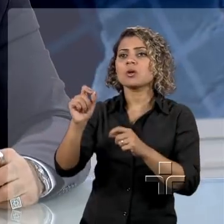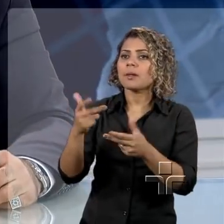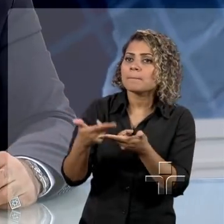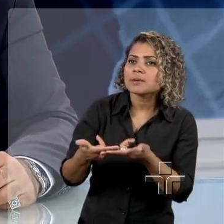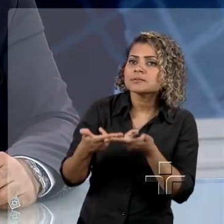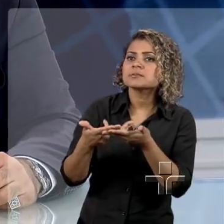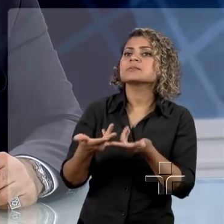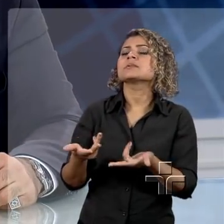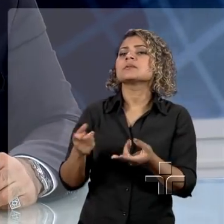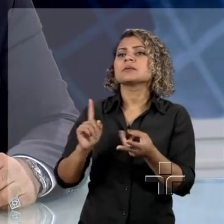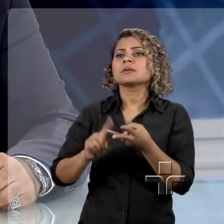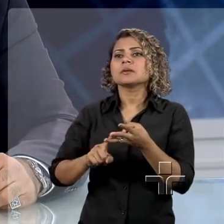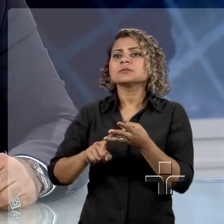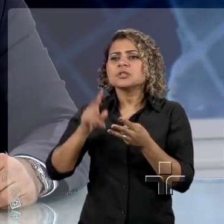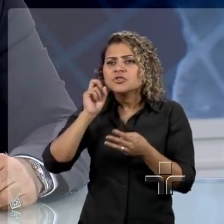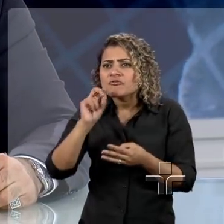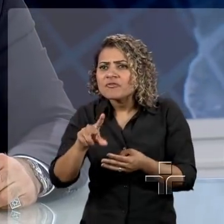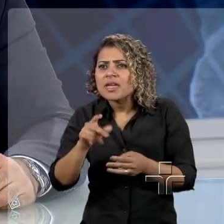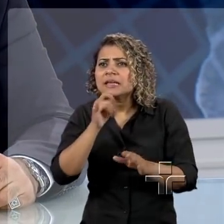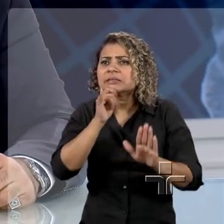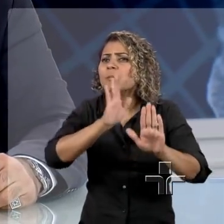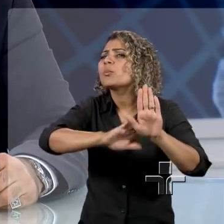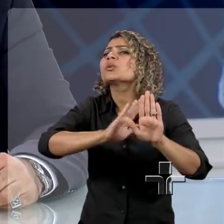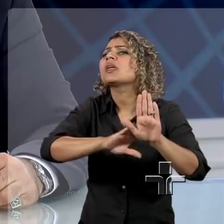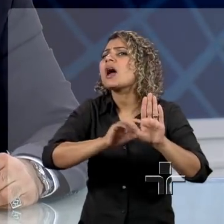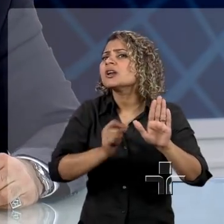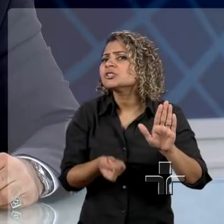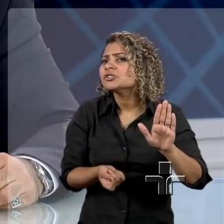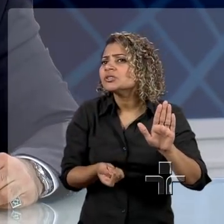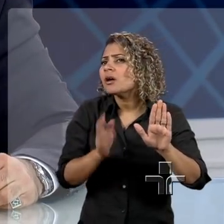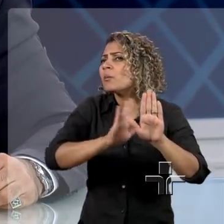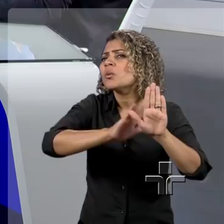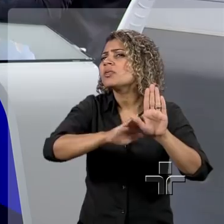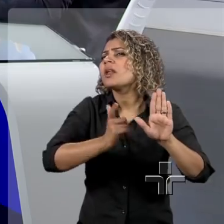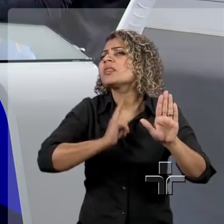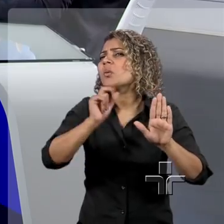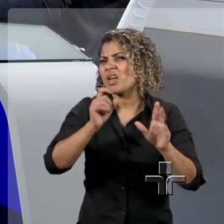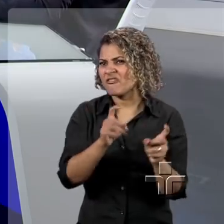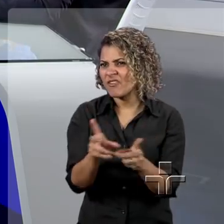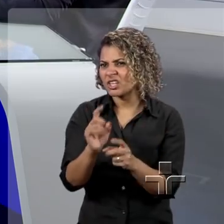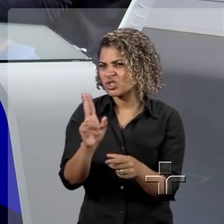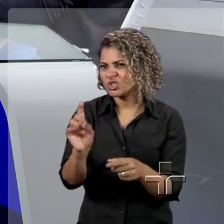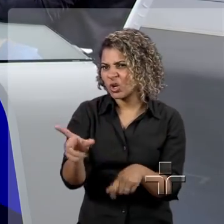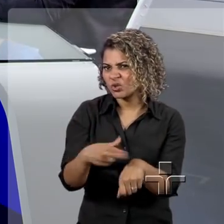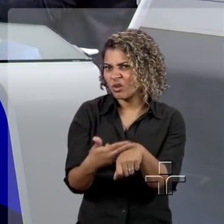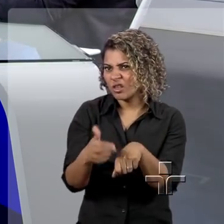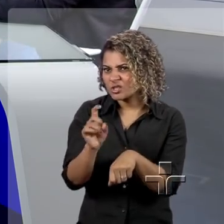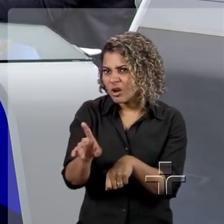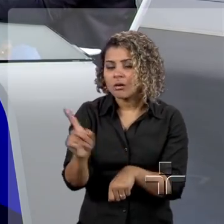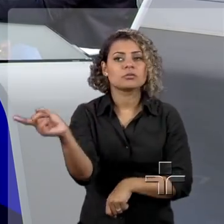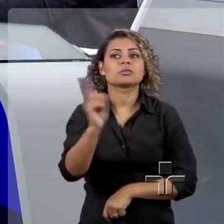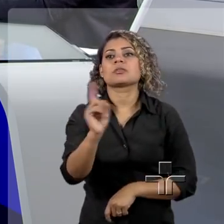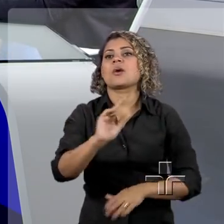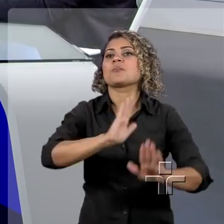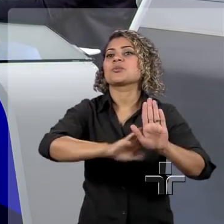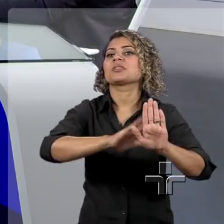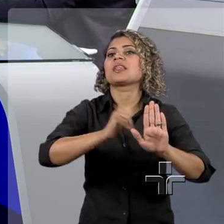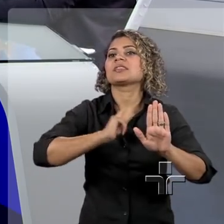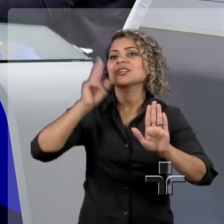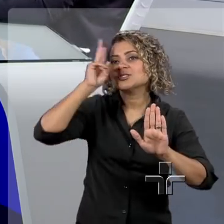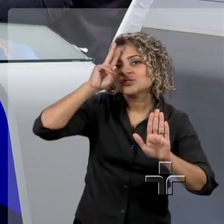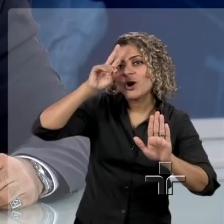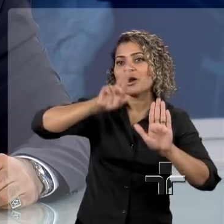tolerância, realmente, de verificar, como disse o Rodrigo, os valores que há por trás das coisas. É uma outra maneira de ter